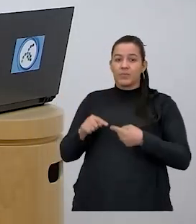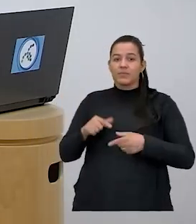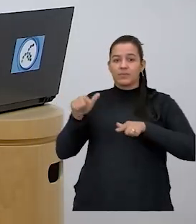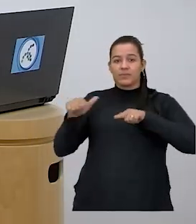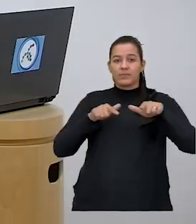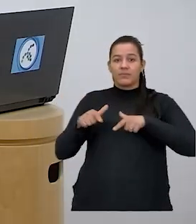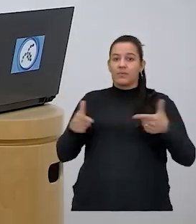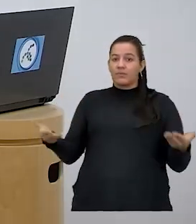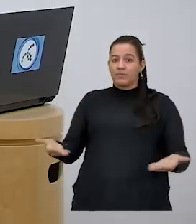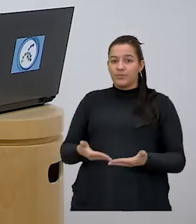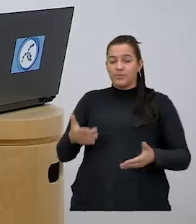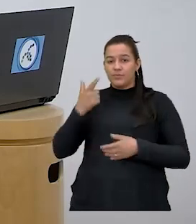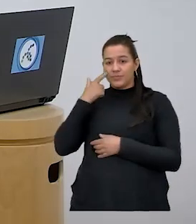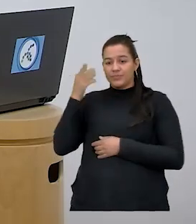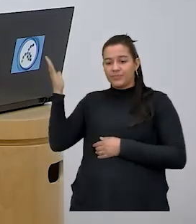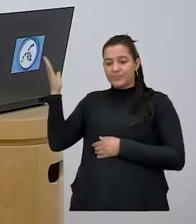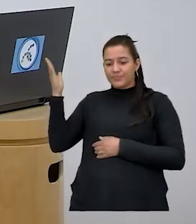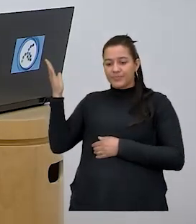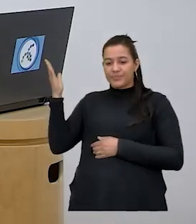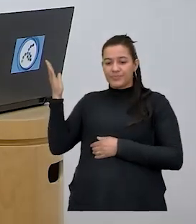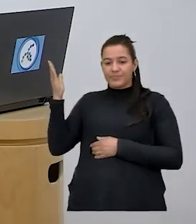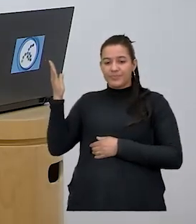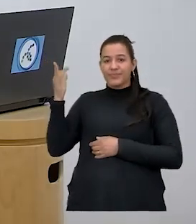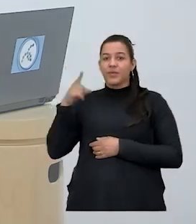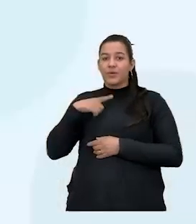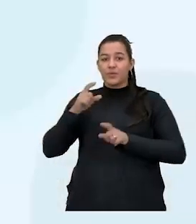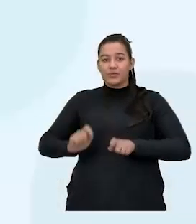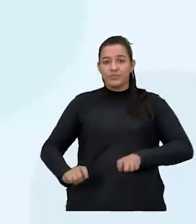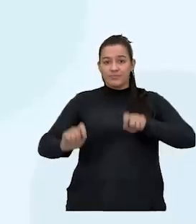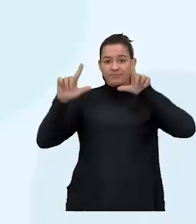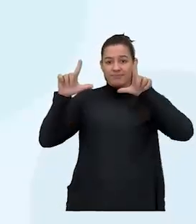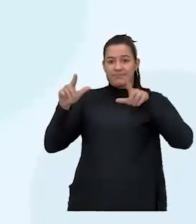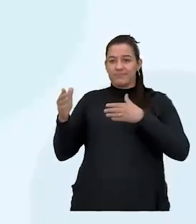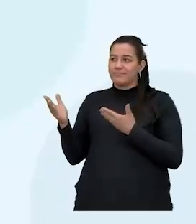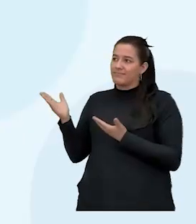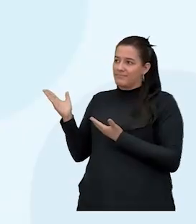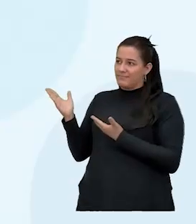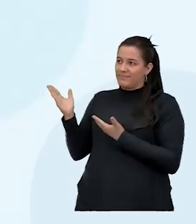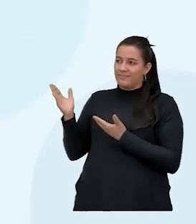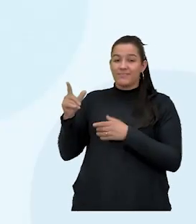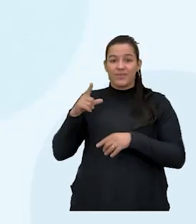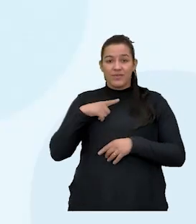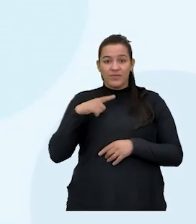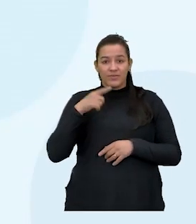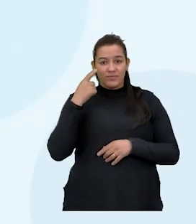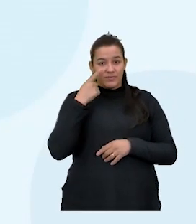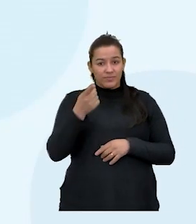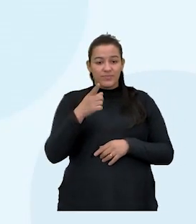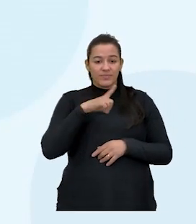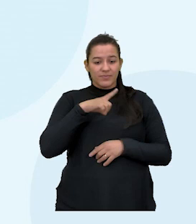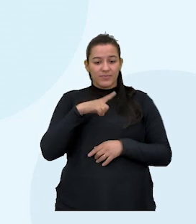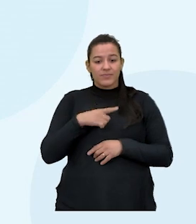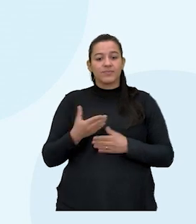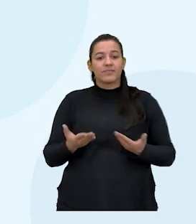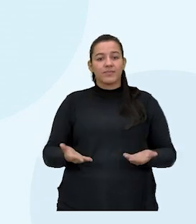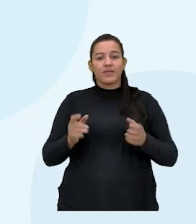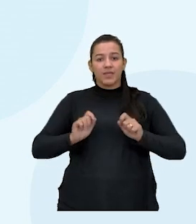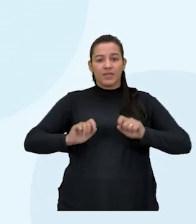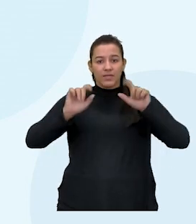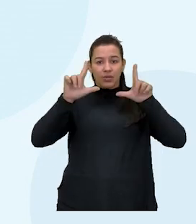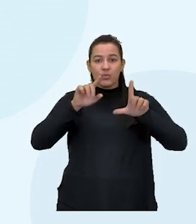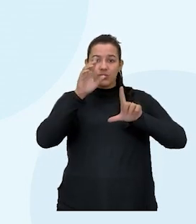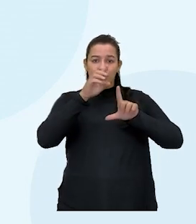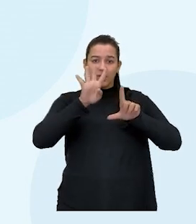aí colocar na tela, por gentileza, para a gente estar acompanhando. Então você tem aí, ó, vamos lá na tela, colocar aí